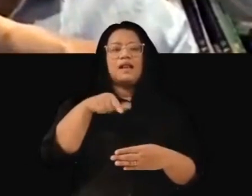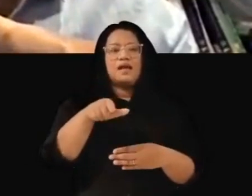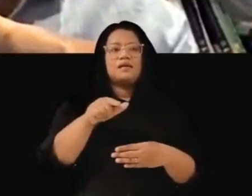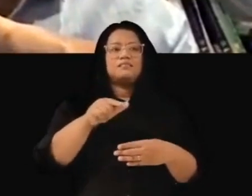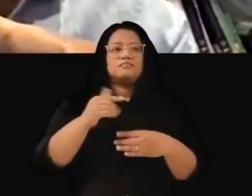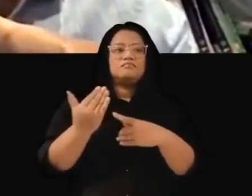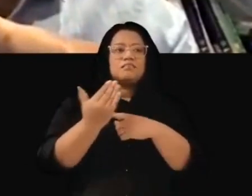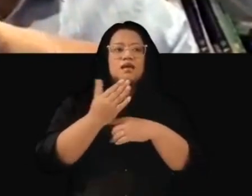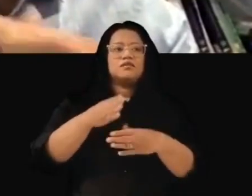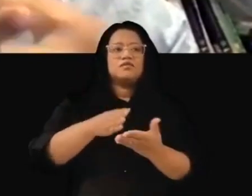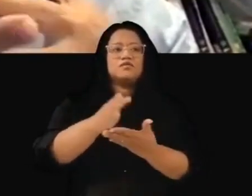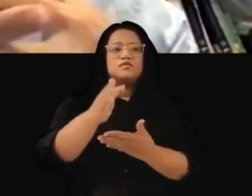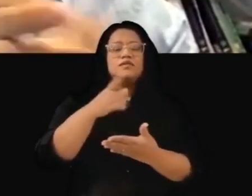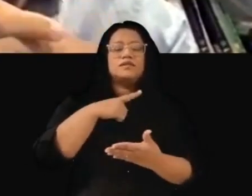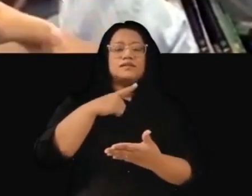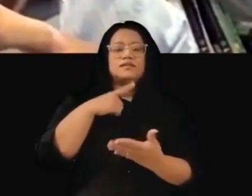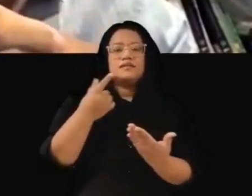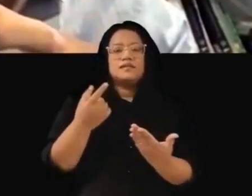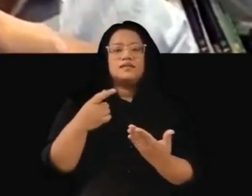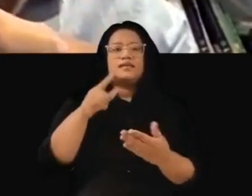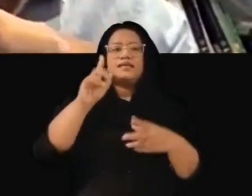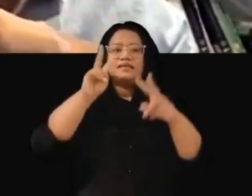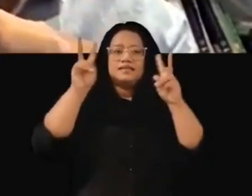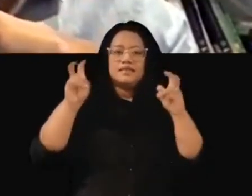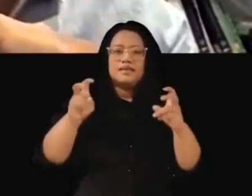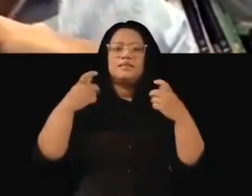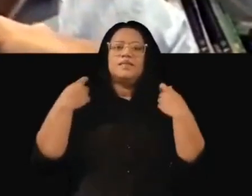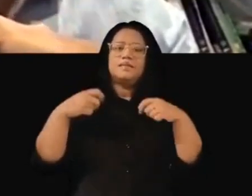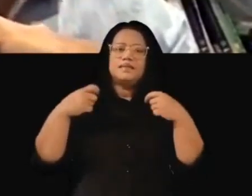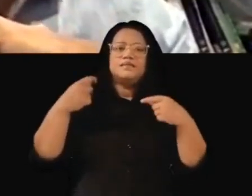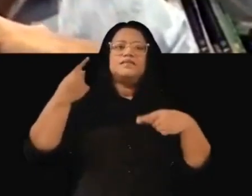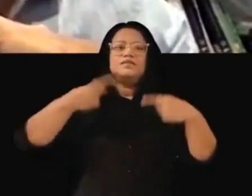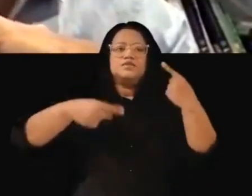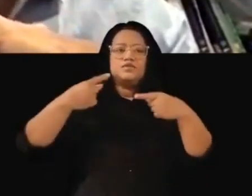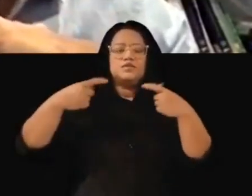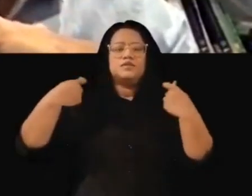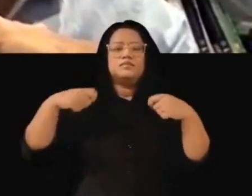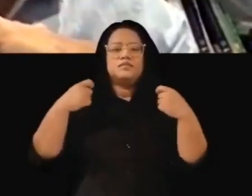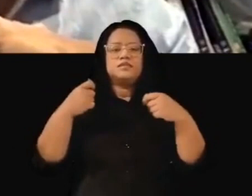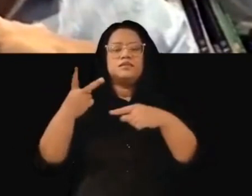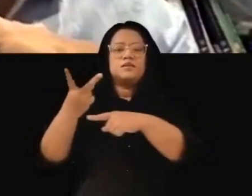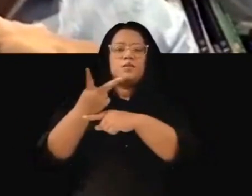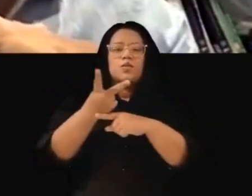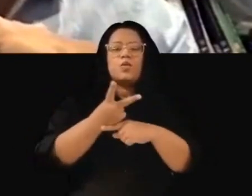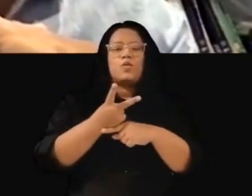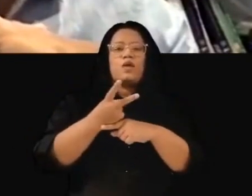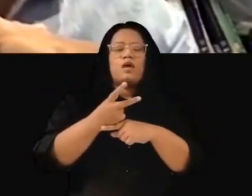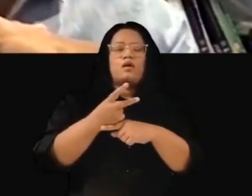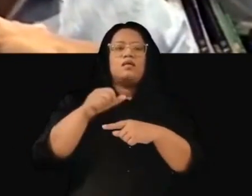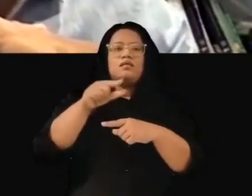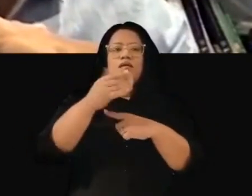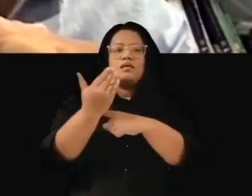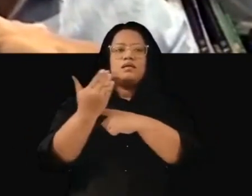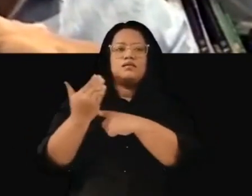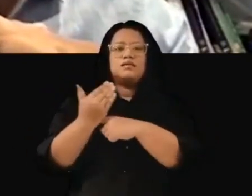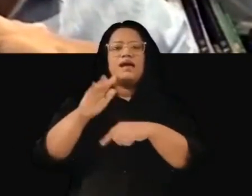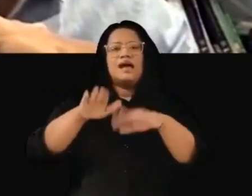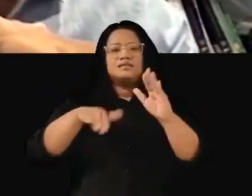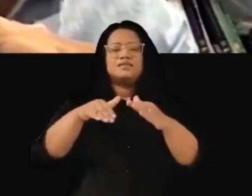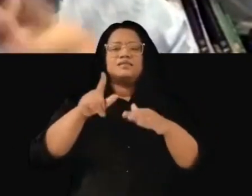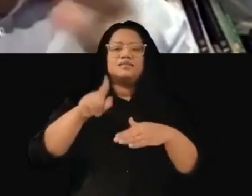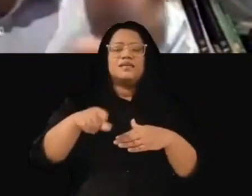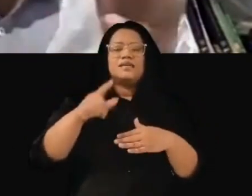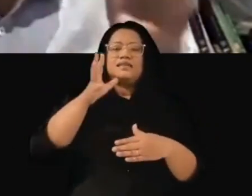a comissão organizadora por trazer esse tema à discussão. Temos que discutir, temos que buscar alternativas, né? Ainda que ela possa ser tortuosa, longa,